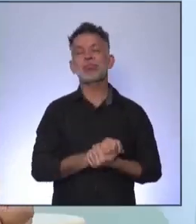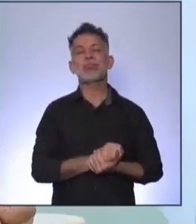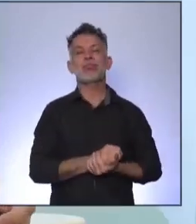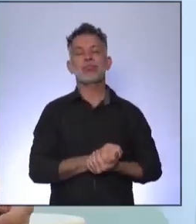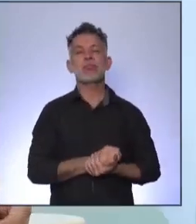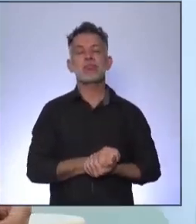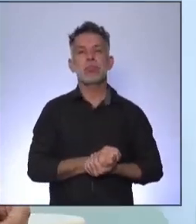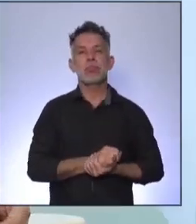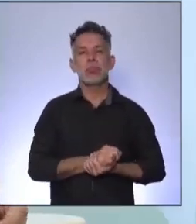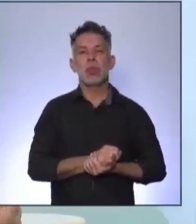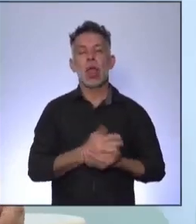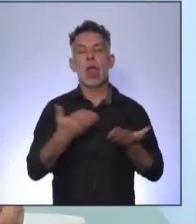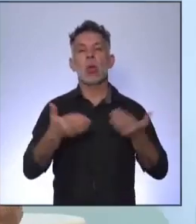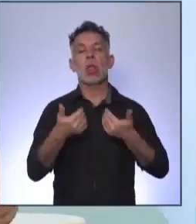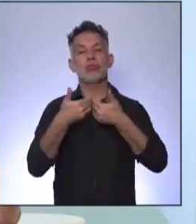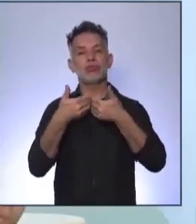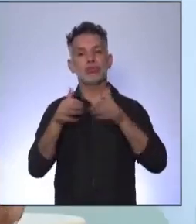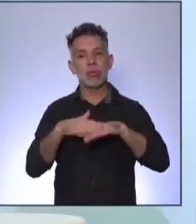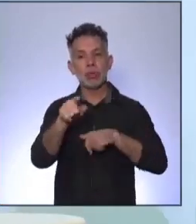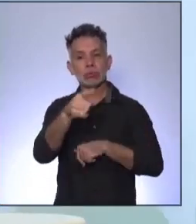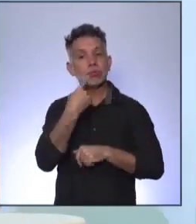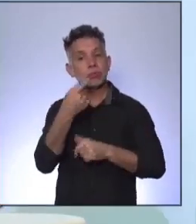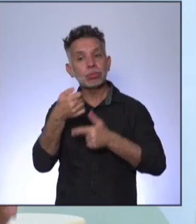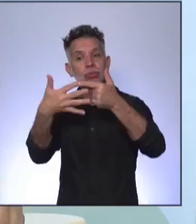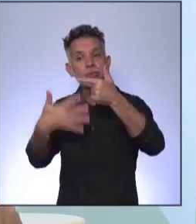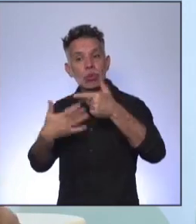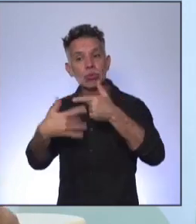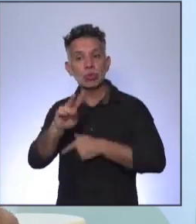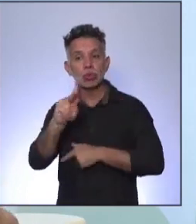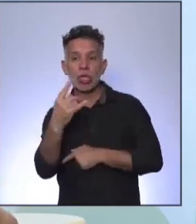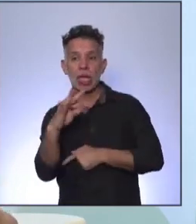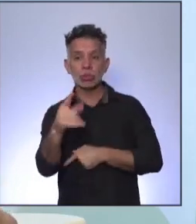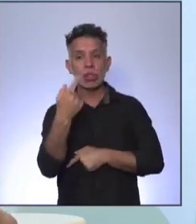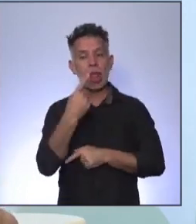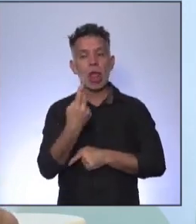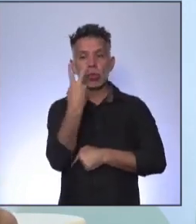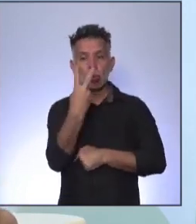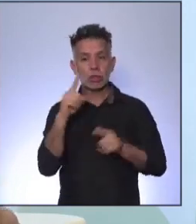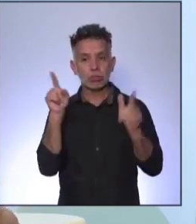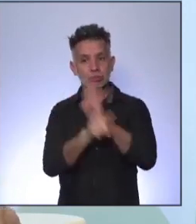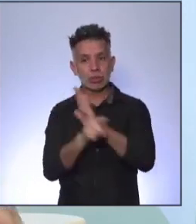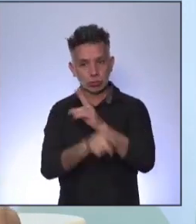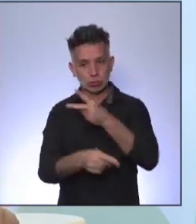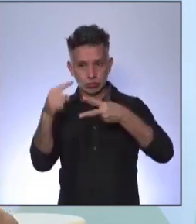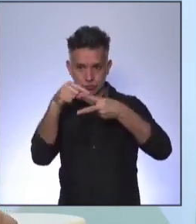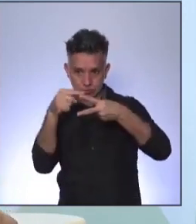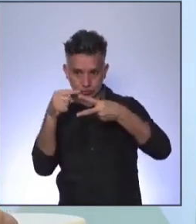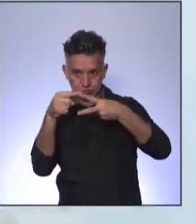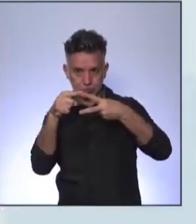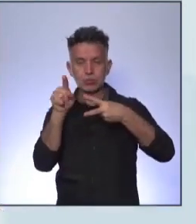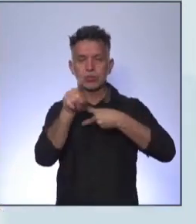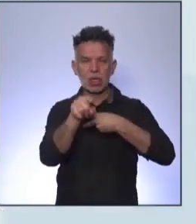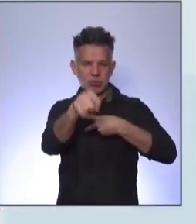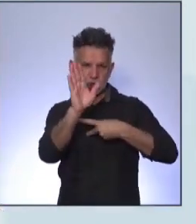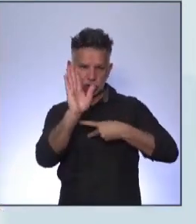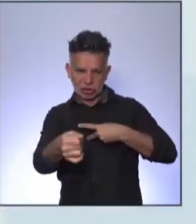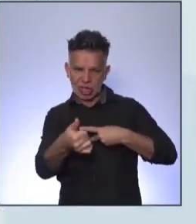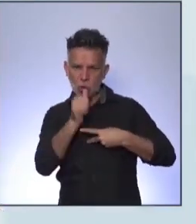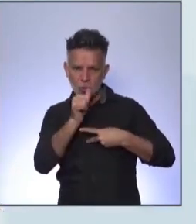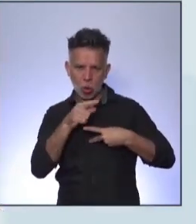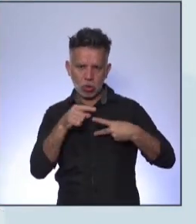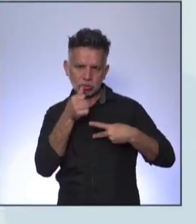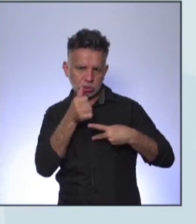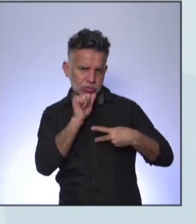E assim, a gente vai abrir agora o chat para vocês com duas questões. Então, vamos lá. A primeira questão é a seguinte. Você já tomou o soro